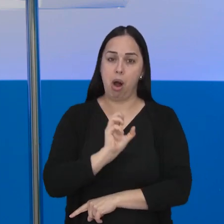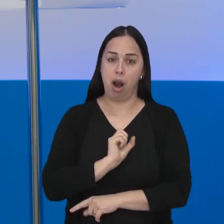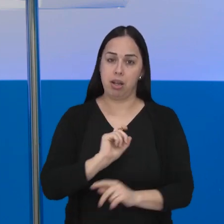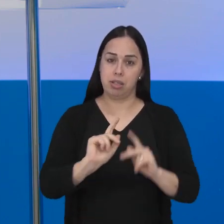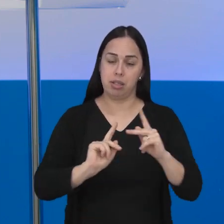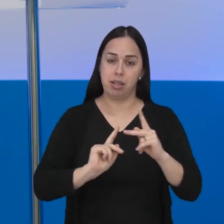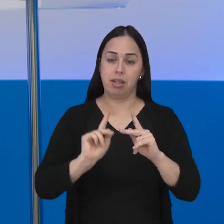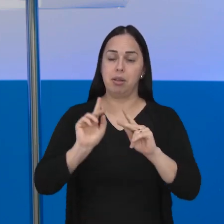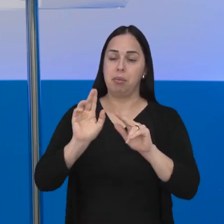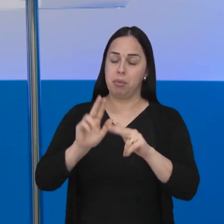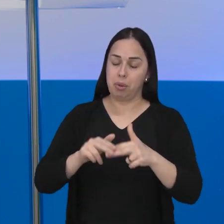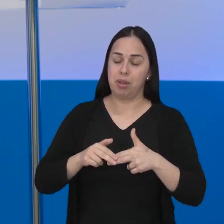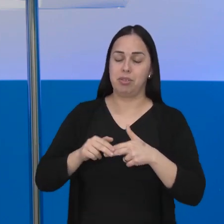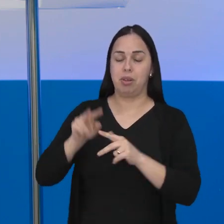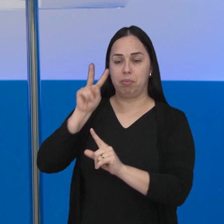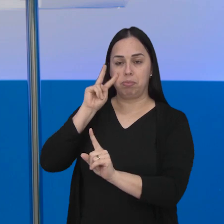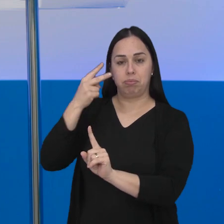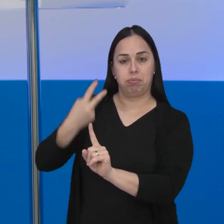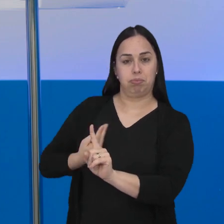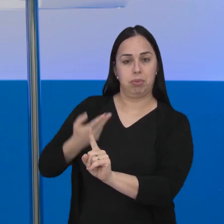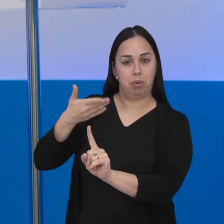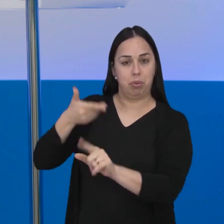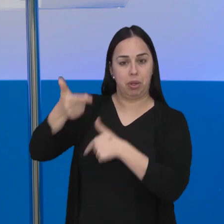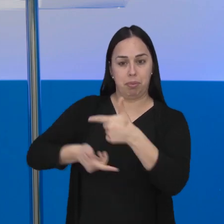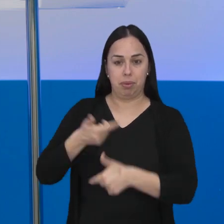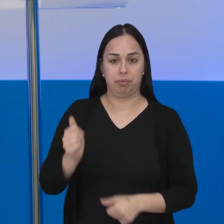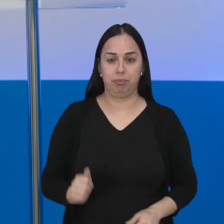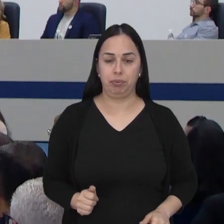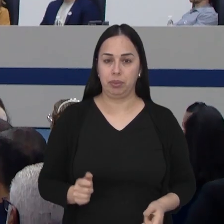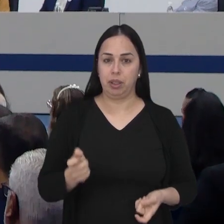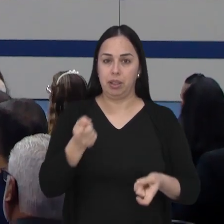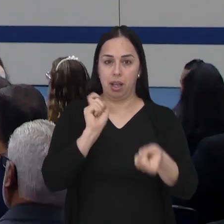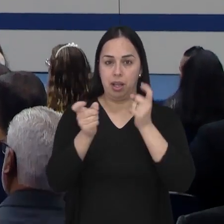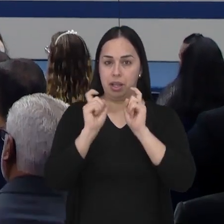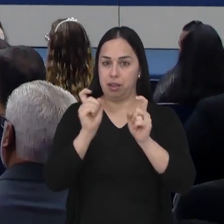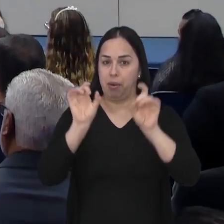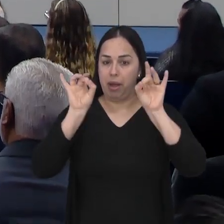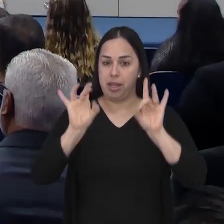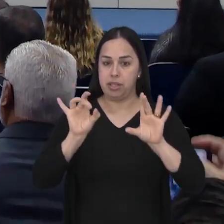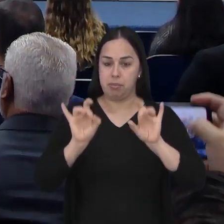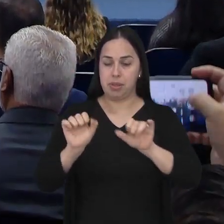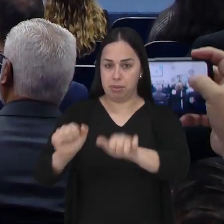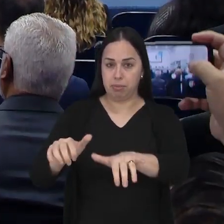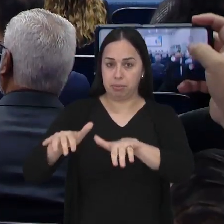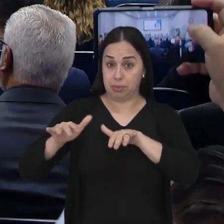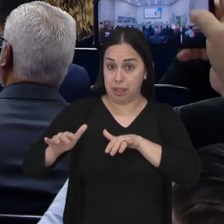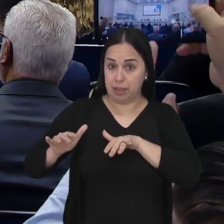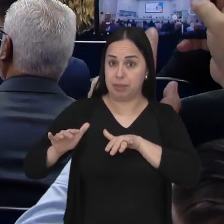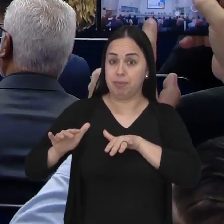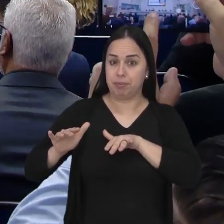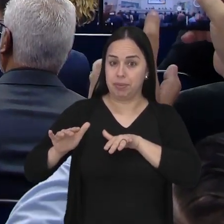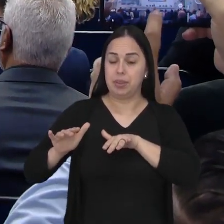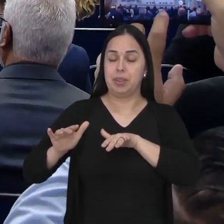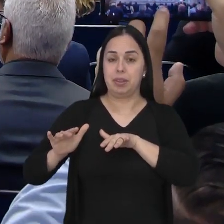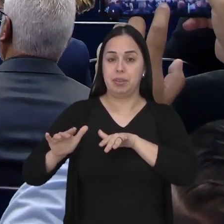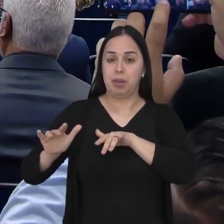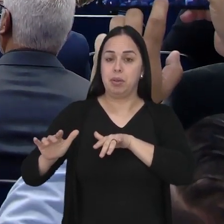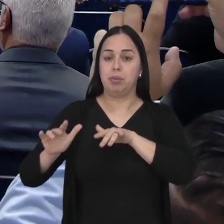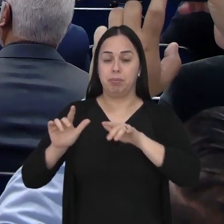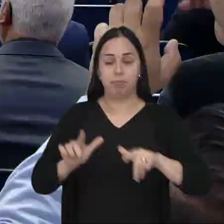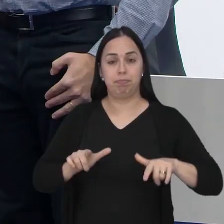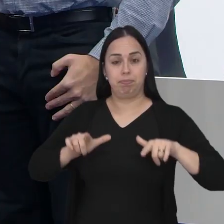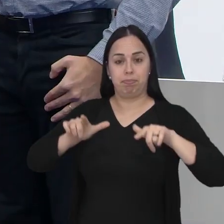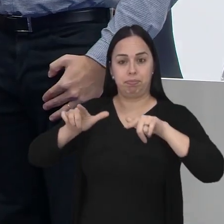pela cidade, a honraria vem reconhecer o trabalho do homenageado. Em sessão solene realizada no plenário, a Câmara